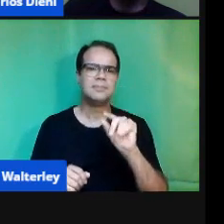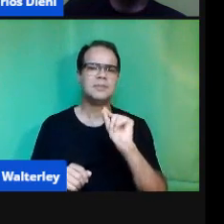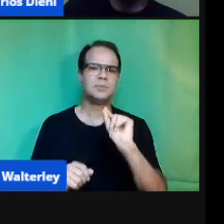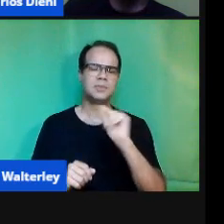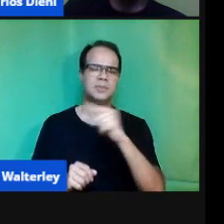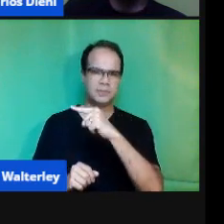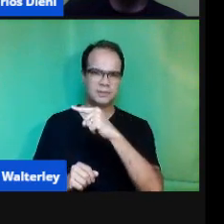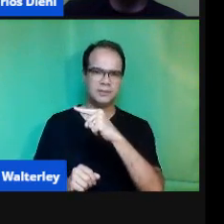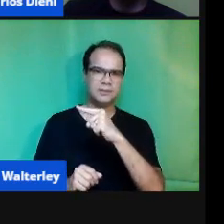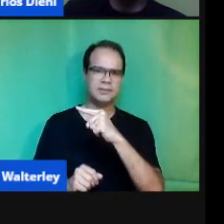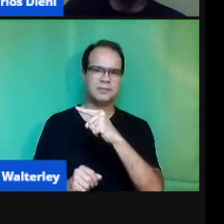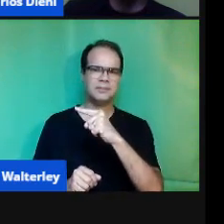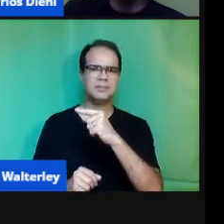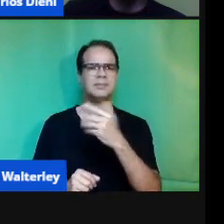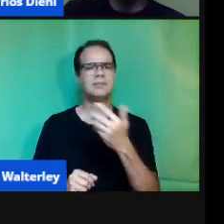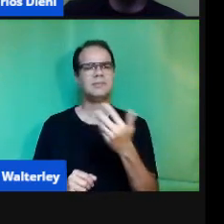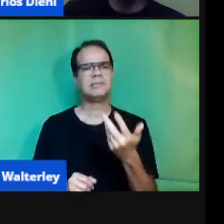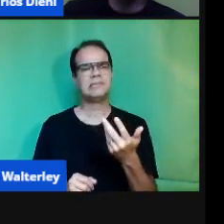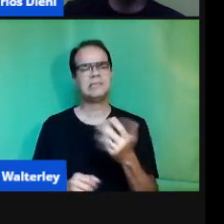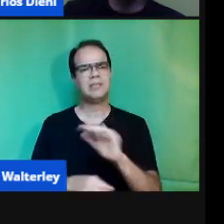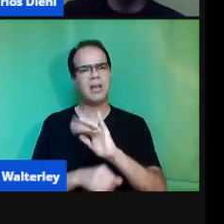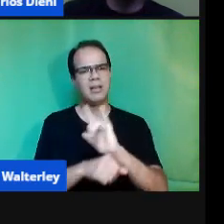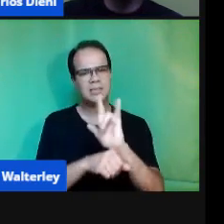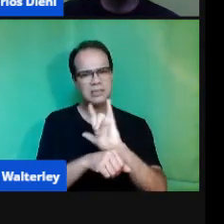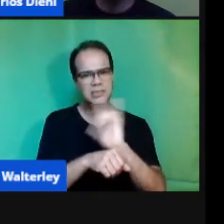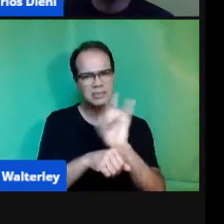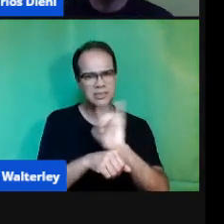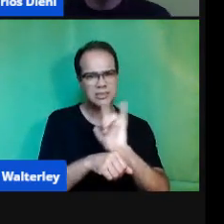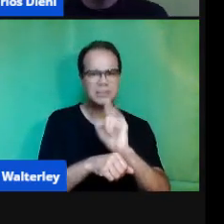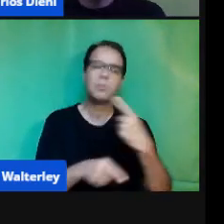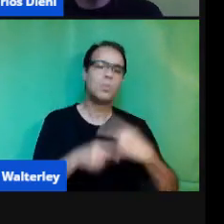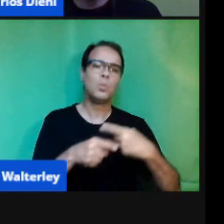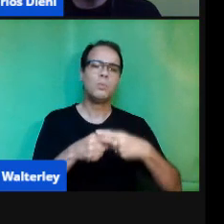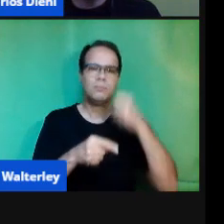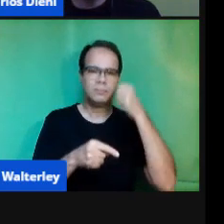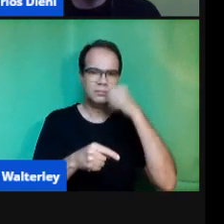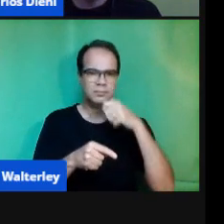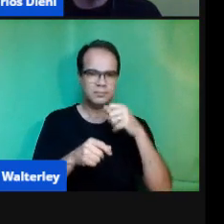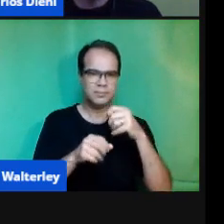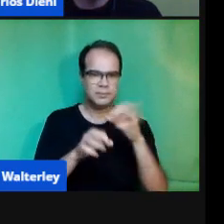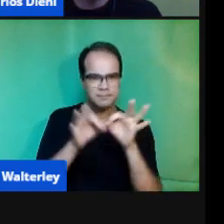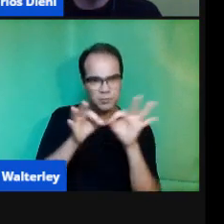ela faz esse documentário porque ela ocupa